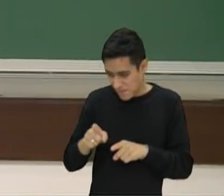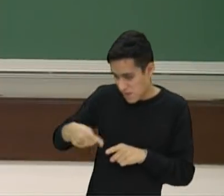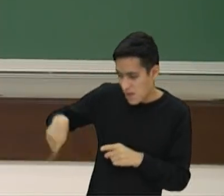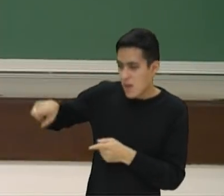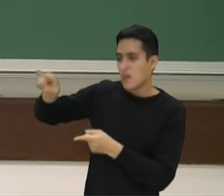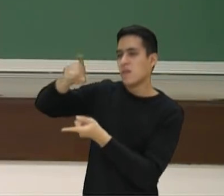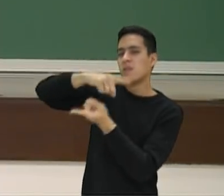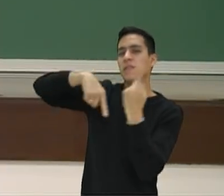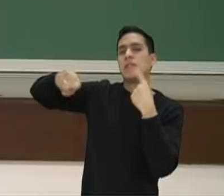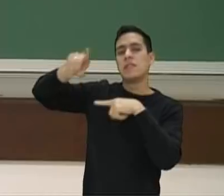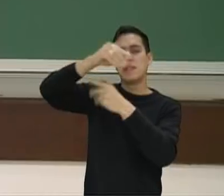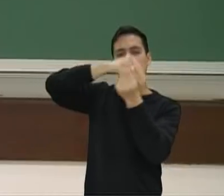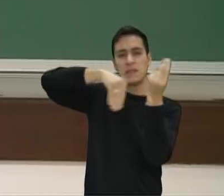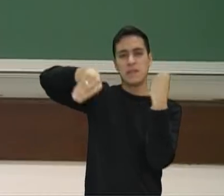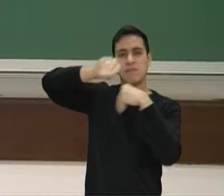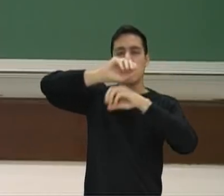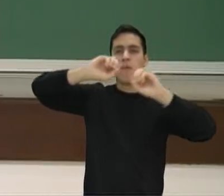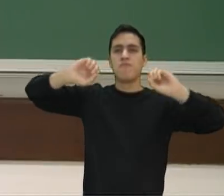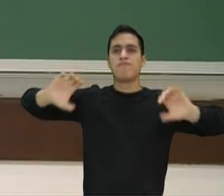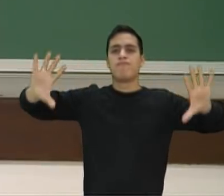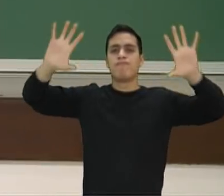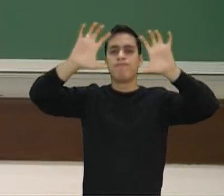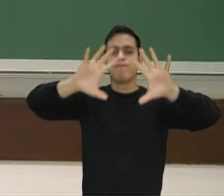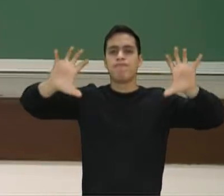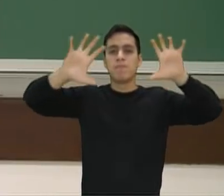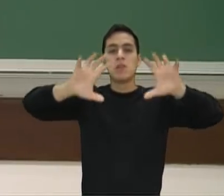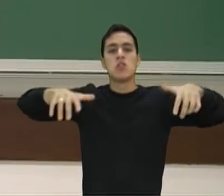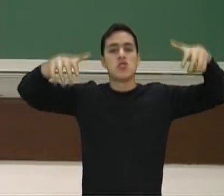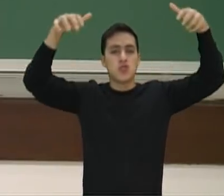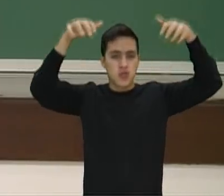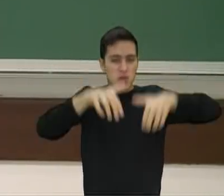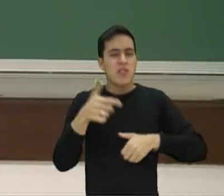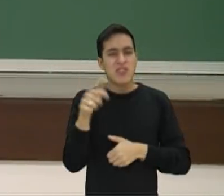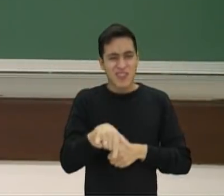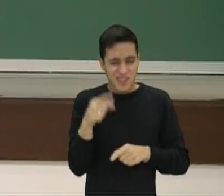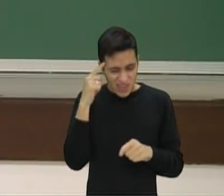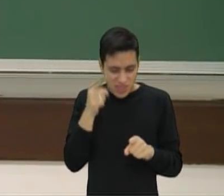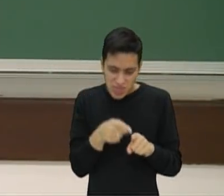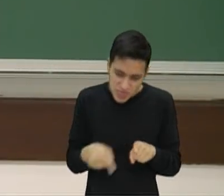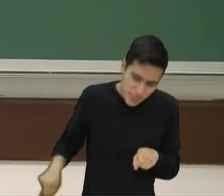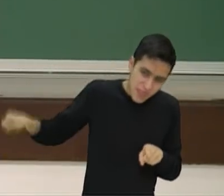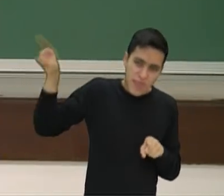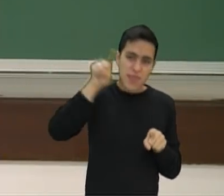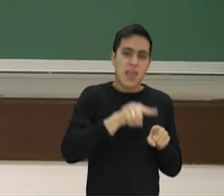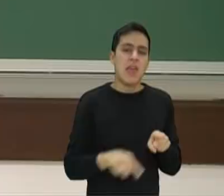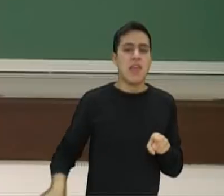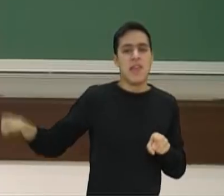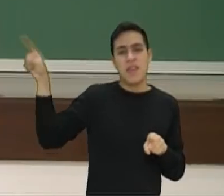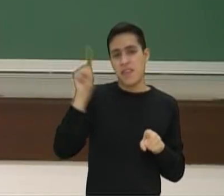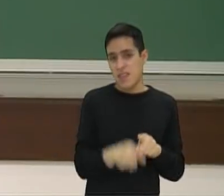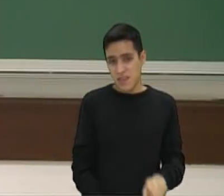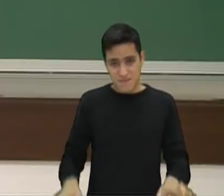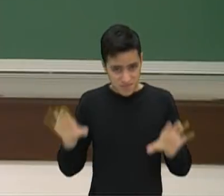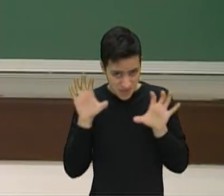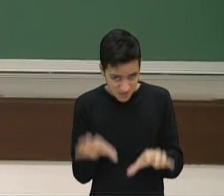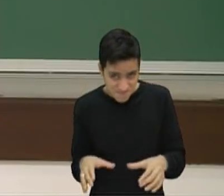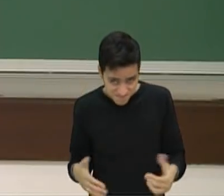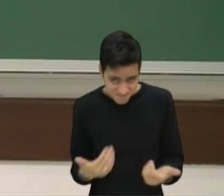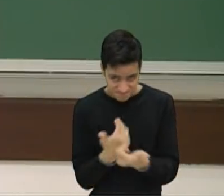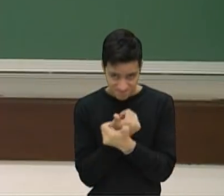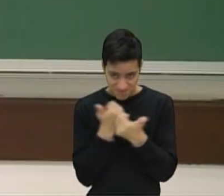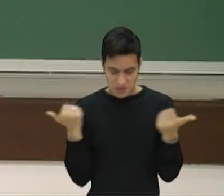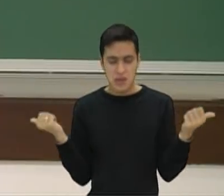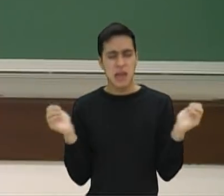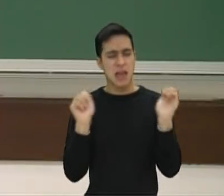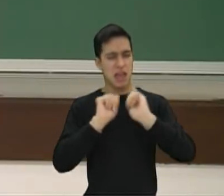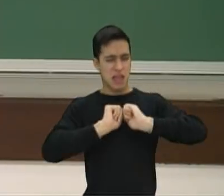condensa e chove novamente e o ciclo se renova. Tá bom? Aqui, claro, essa